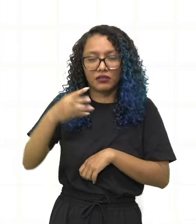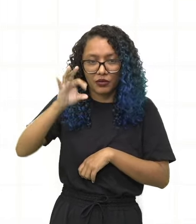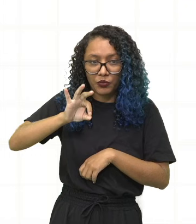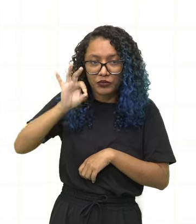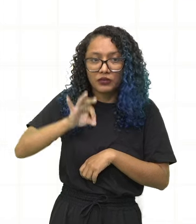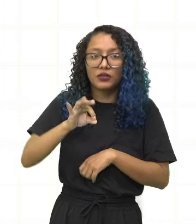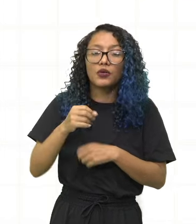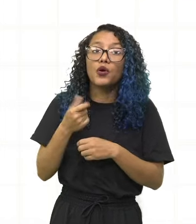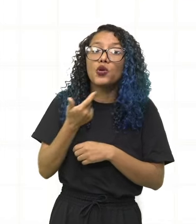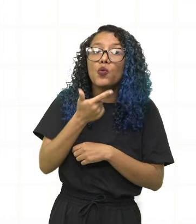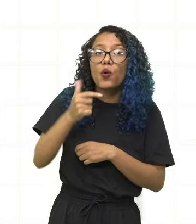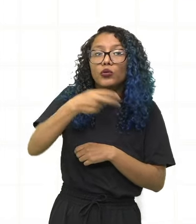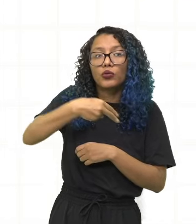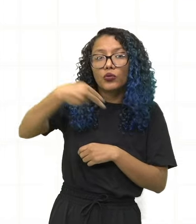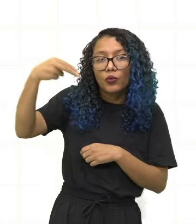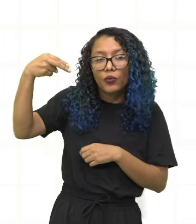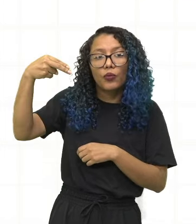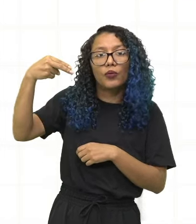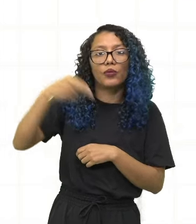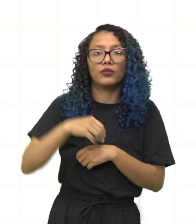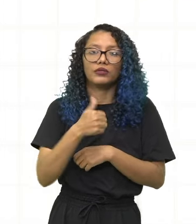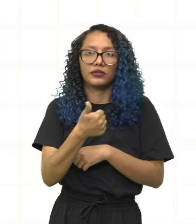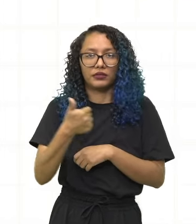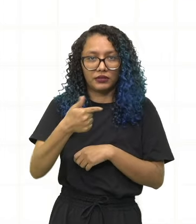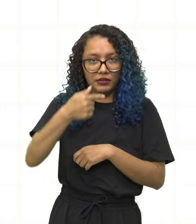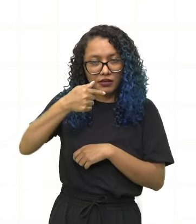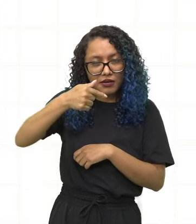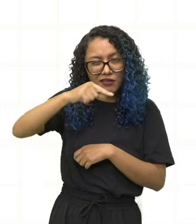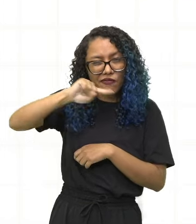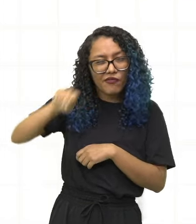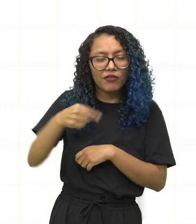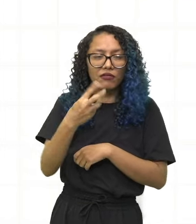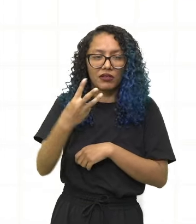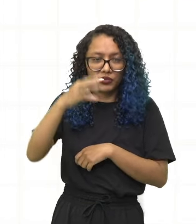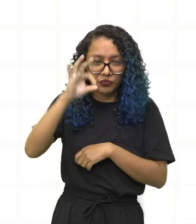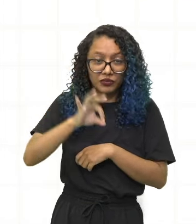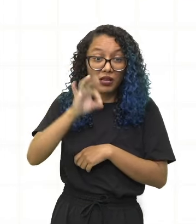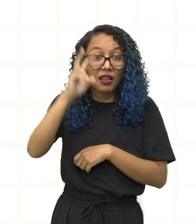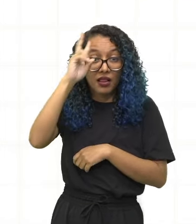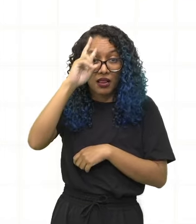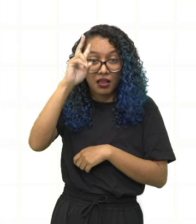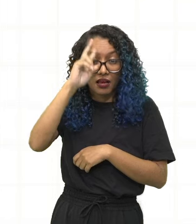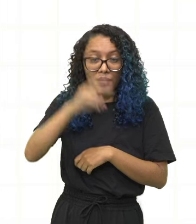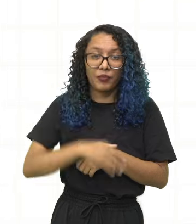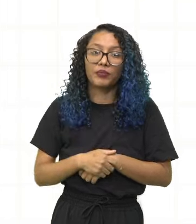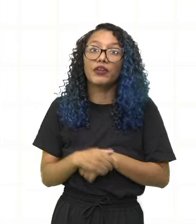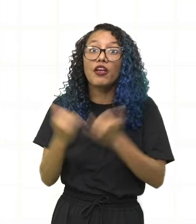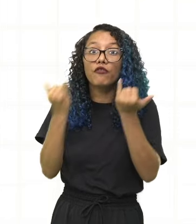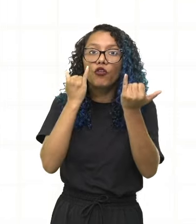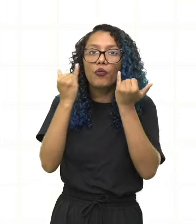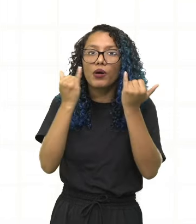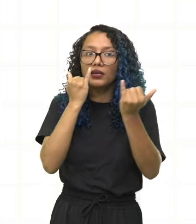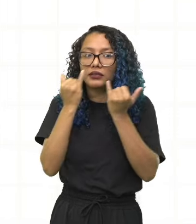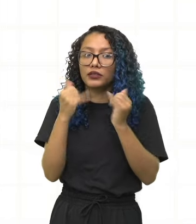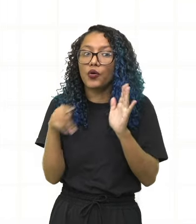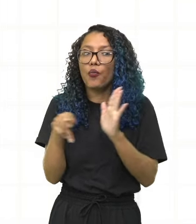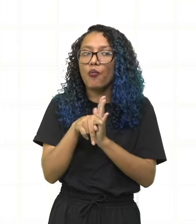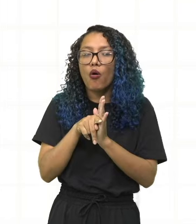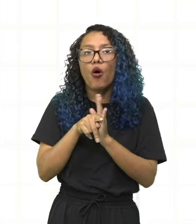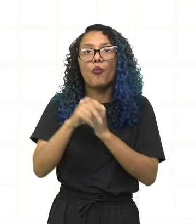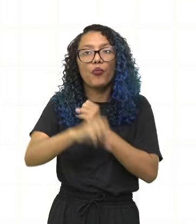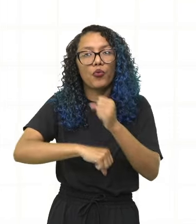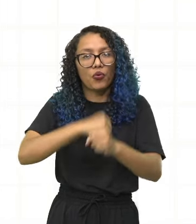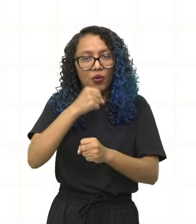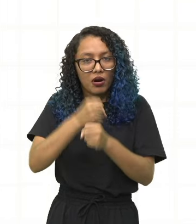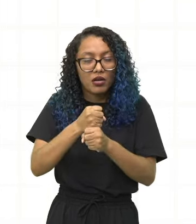nordeste com 17,3%. Lembrando que estamos falando aqui dos dados referentes ao ano de